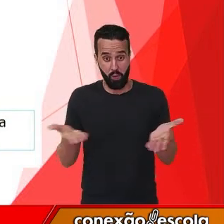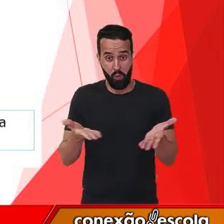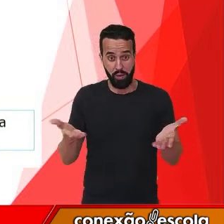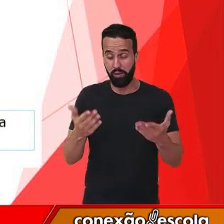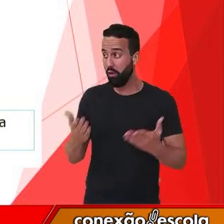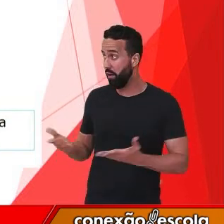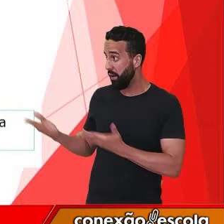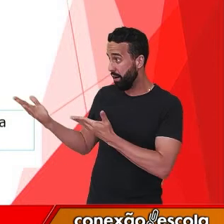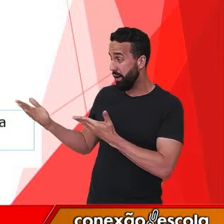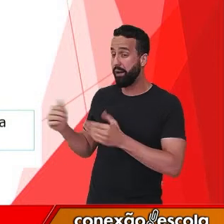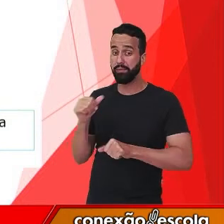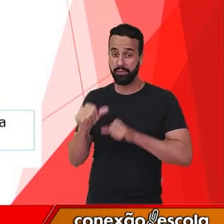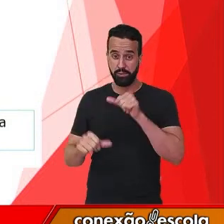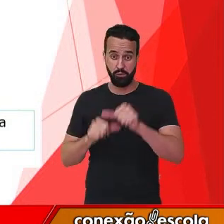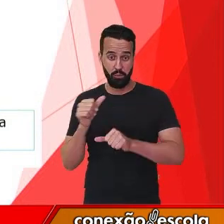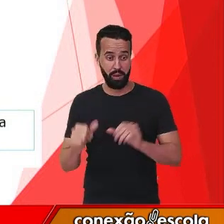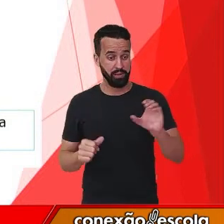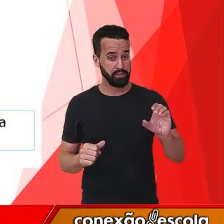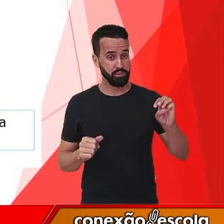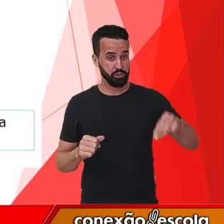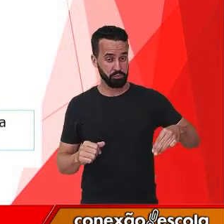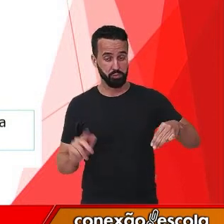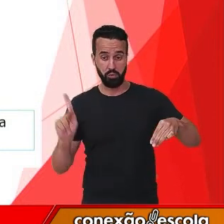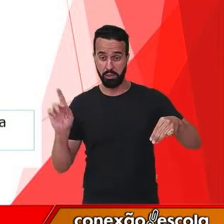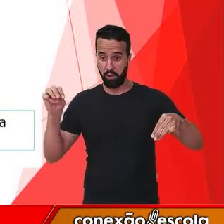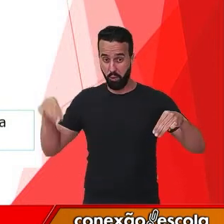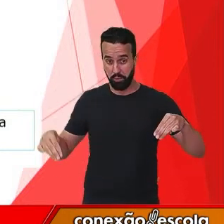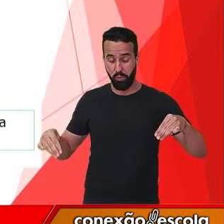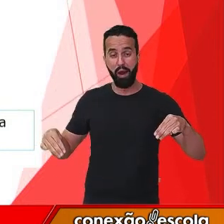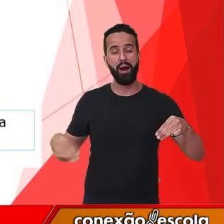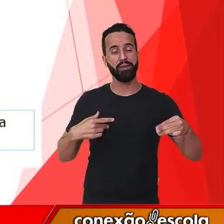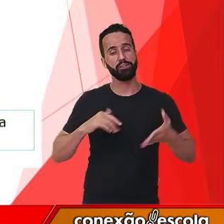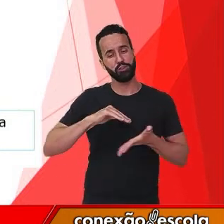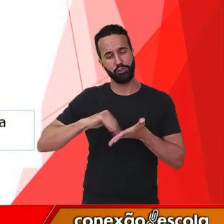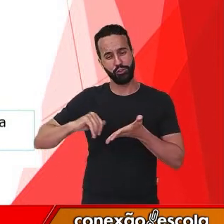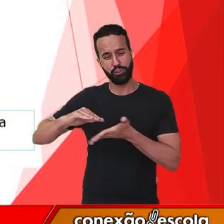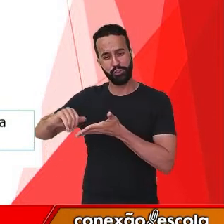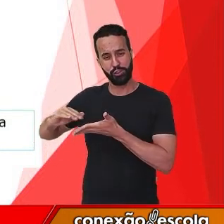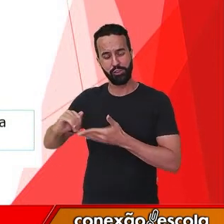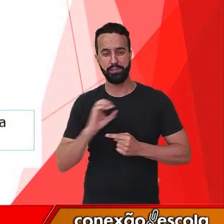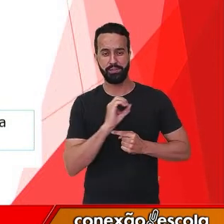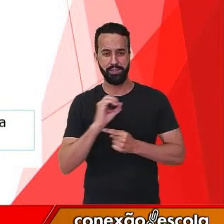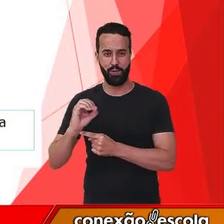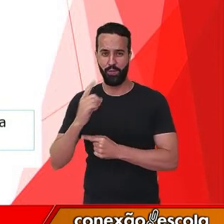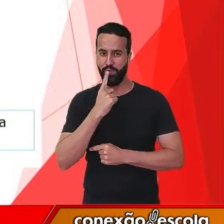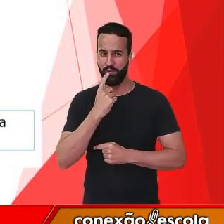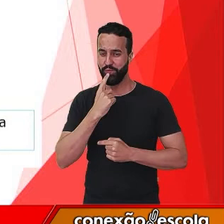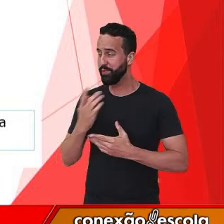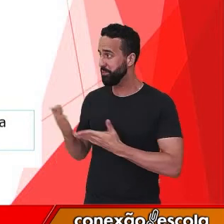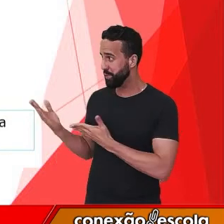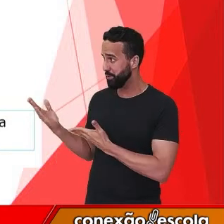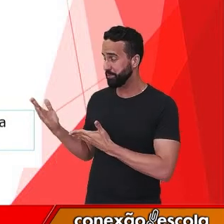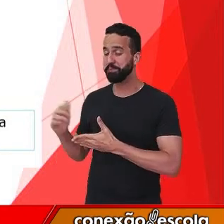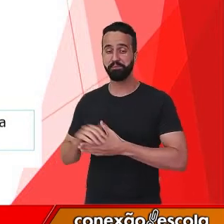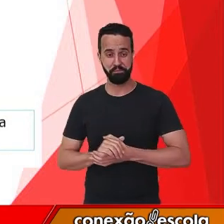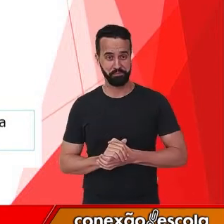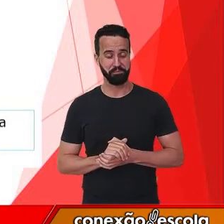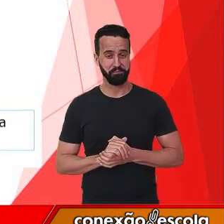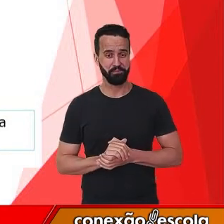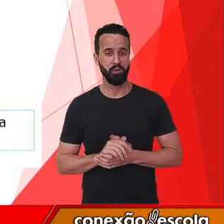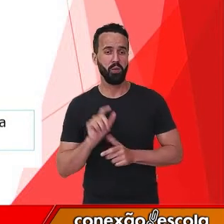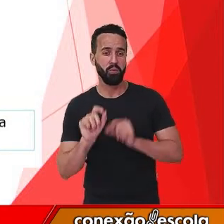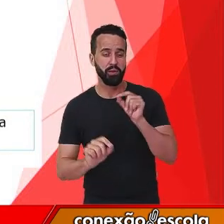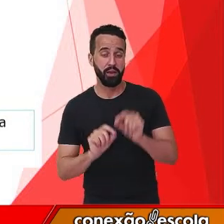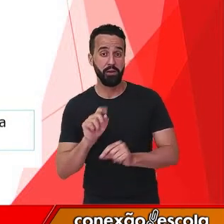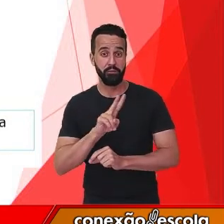transformados centímetros para quilômetros E aí encheu usar um mesmo esqueminha do exercício anterior